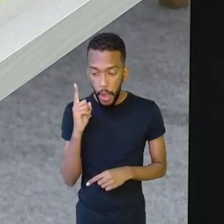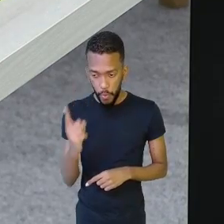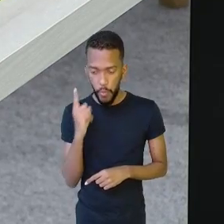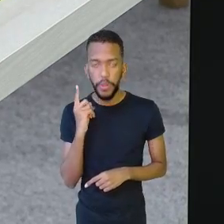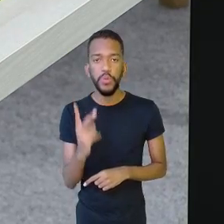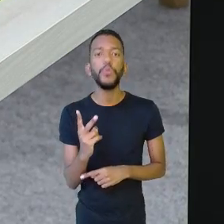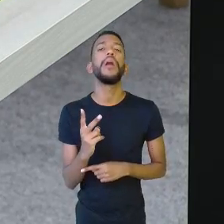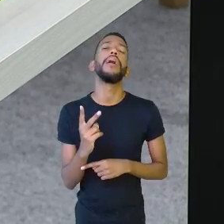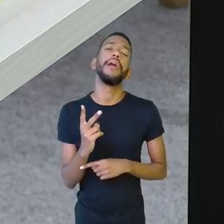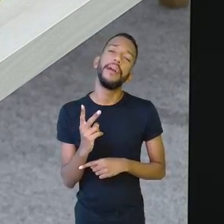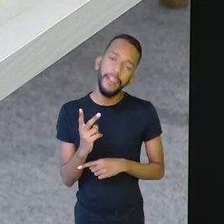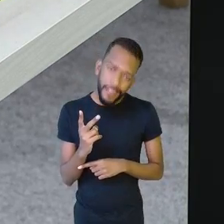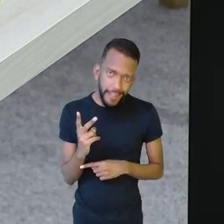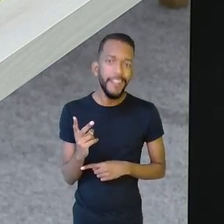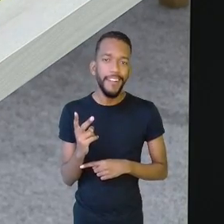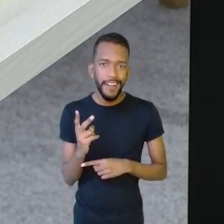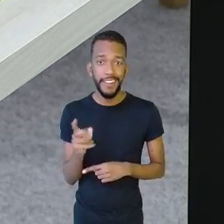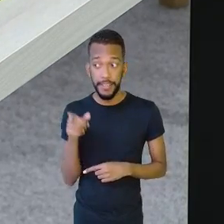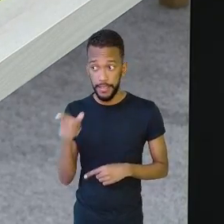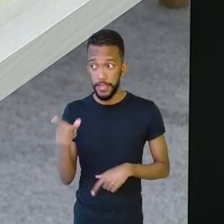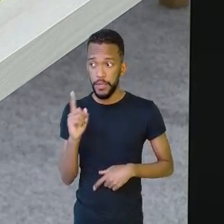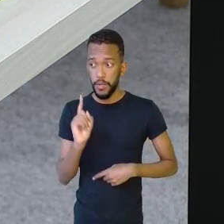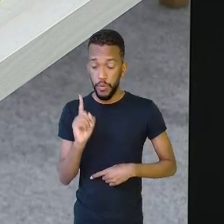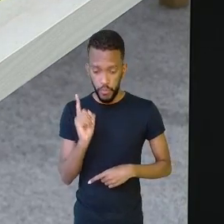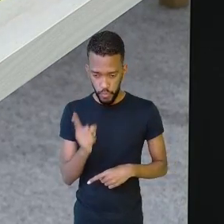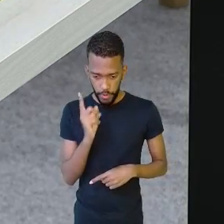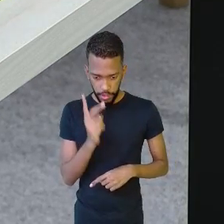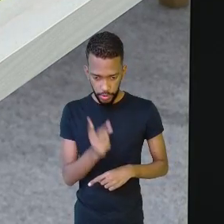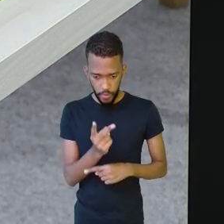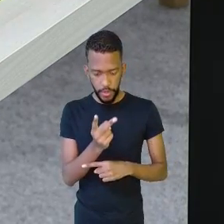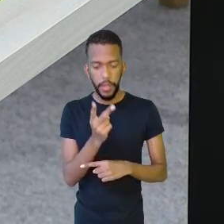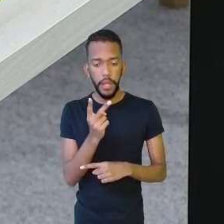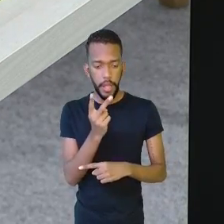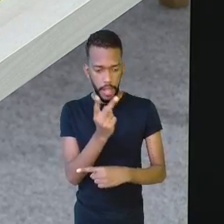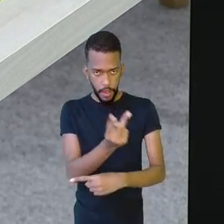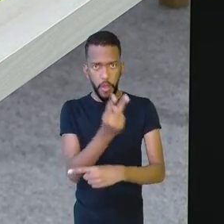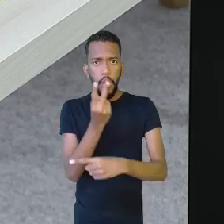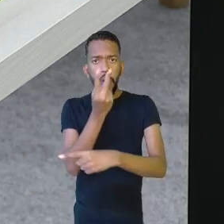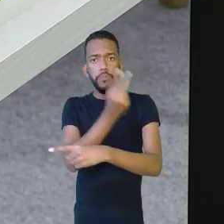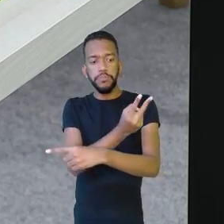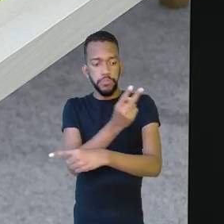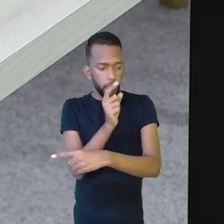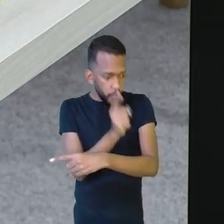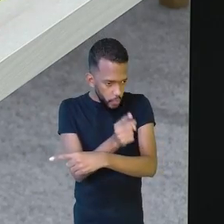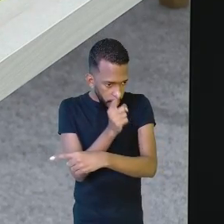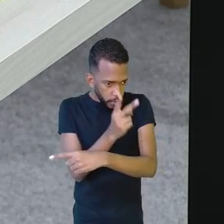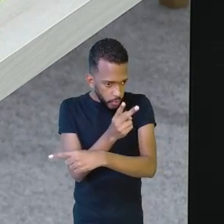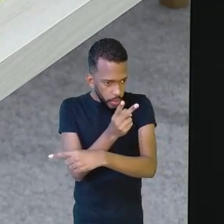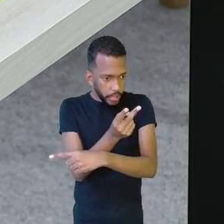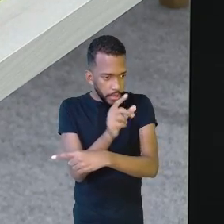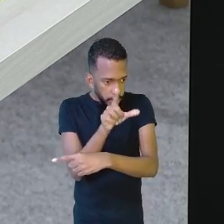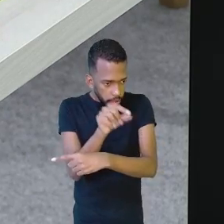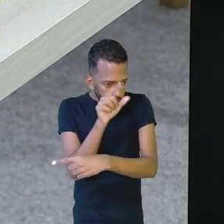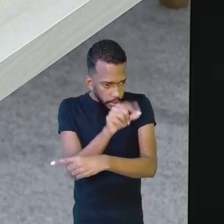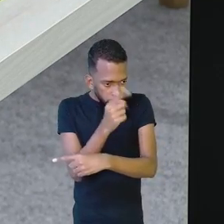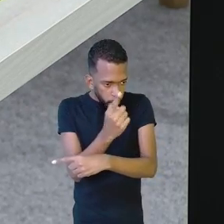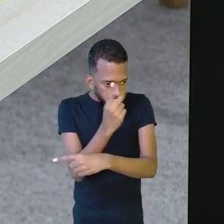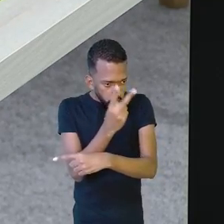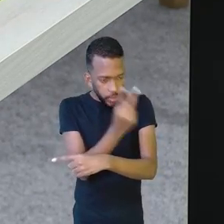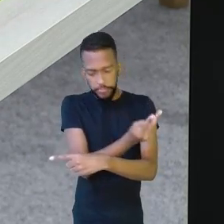2. Esta parte que eu peguei, eu represento aqui em cima no numerador. Então, eu